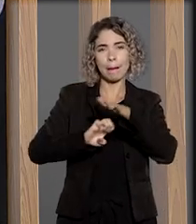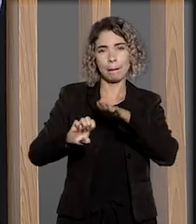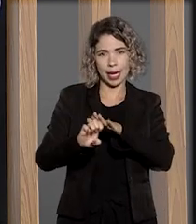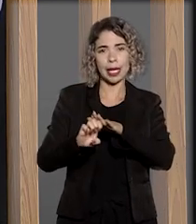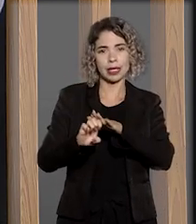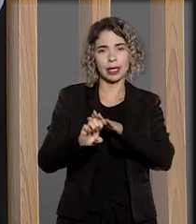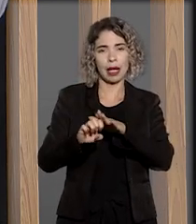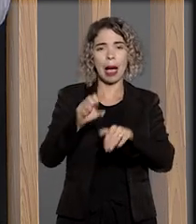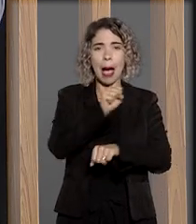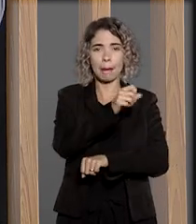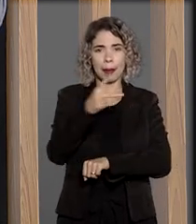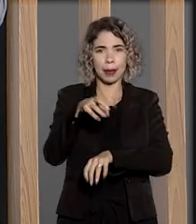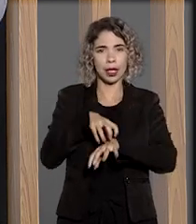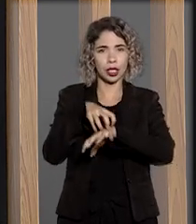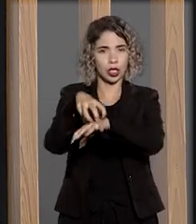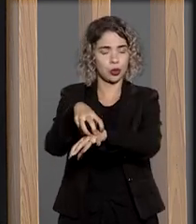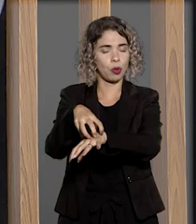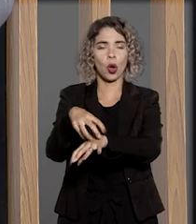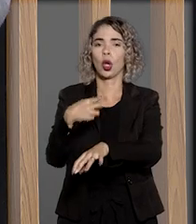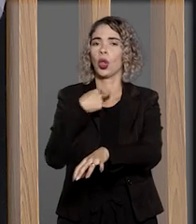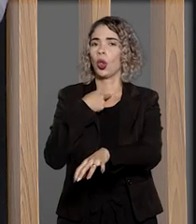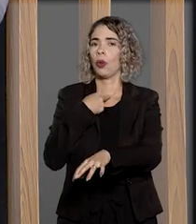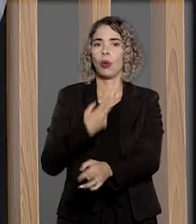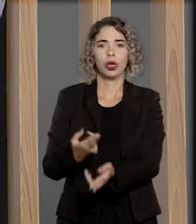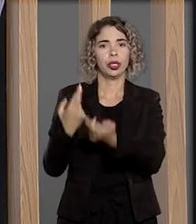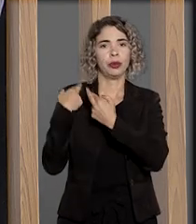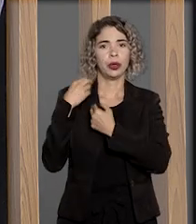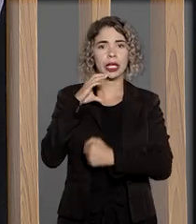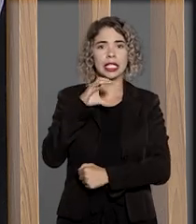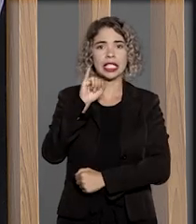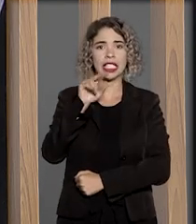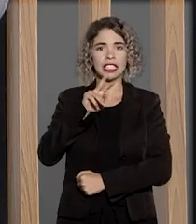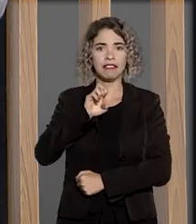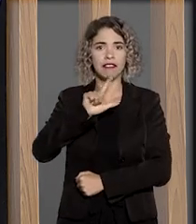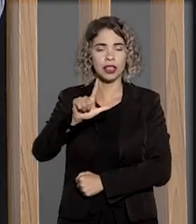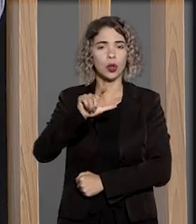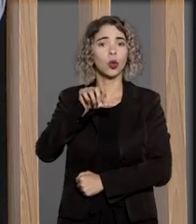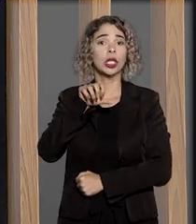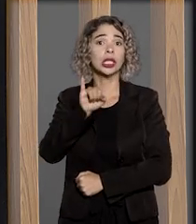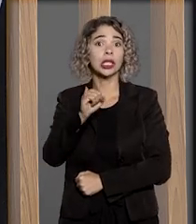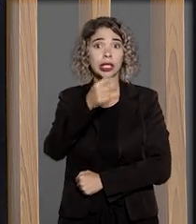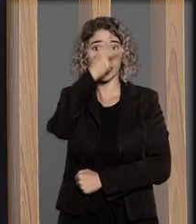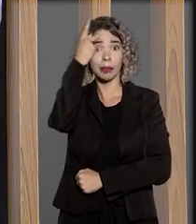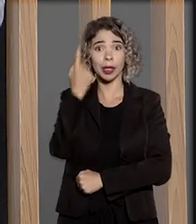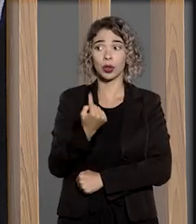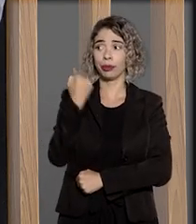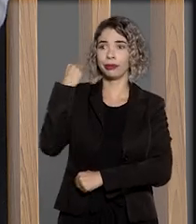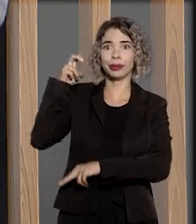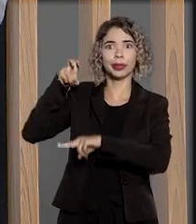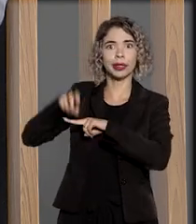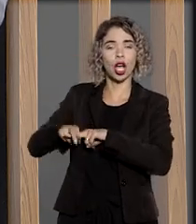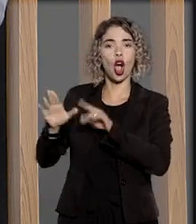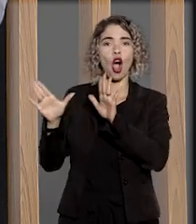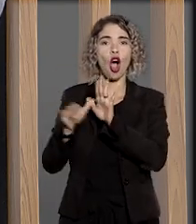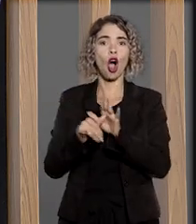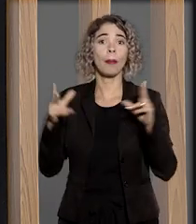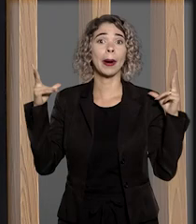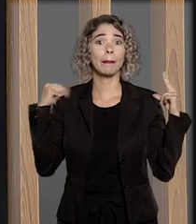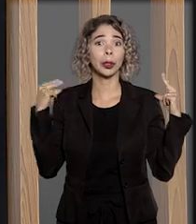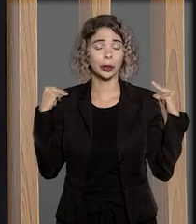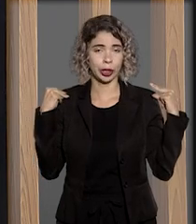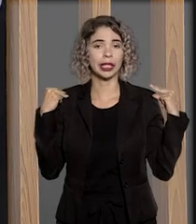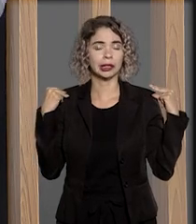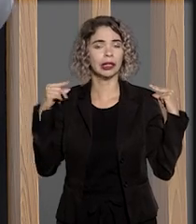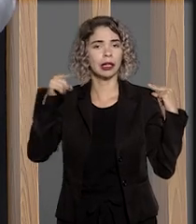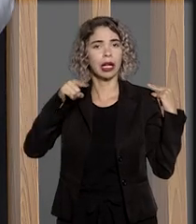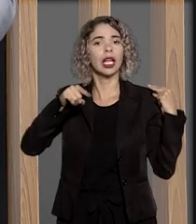de aplicativos de transporte não devem ser responsabilizadas civilmente no caso de roubo cometido por